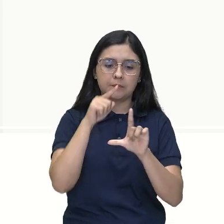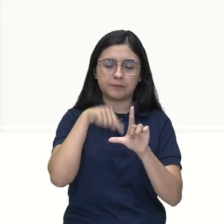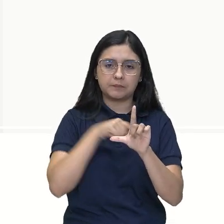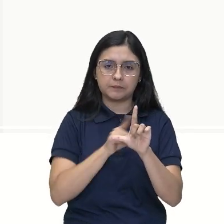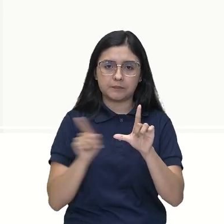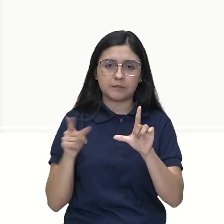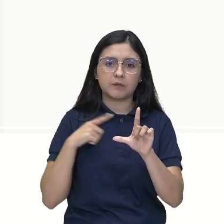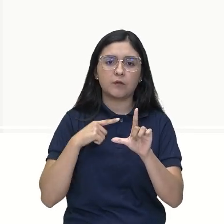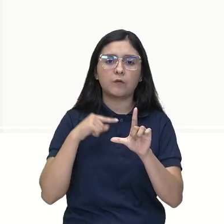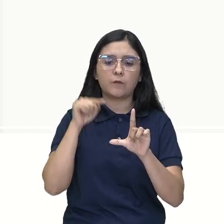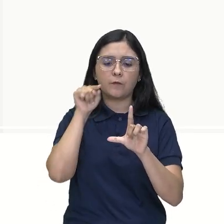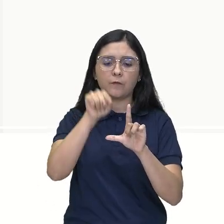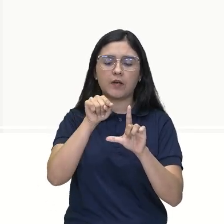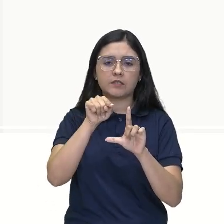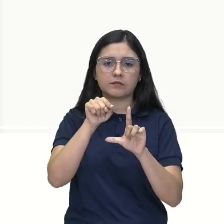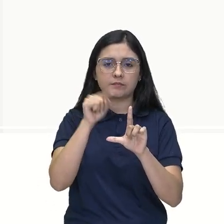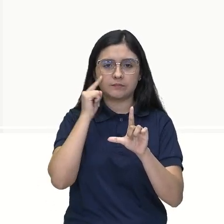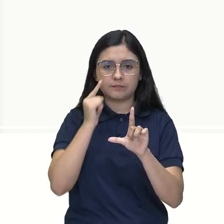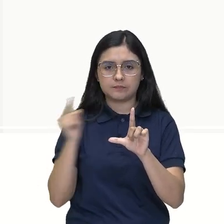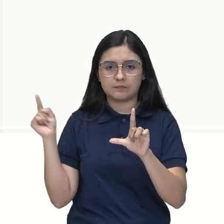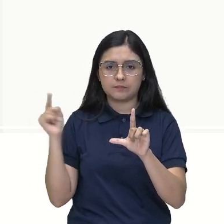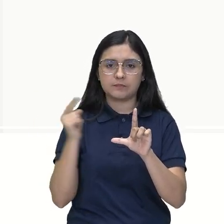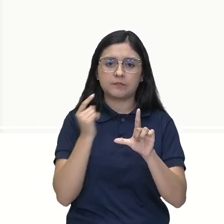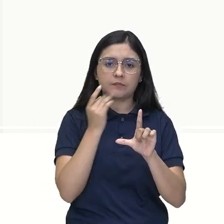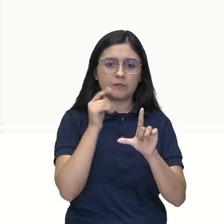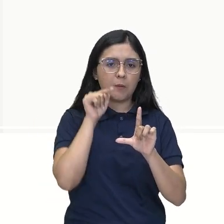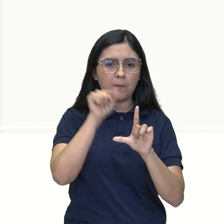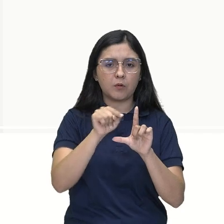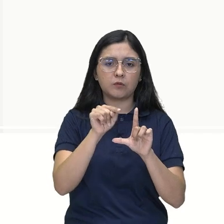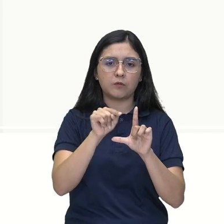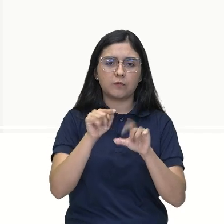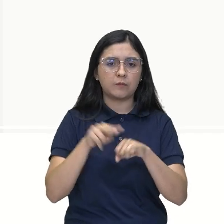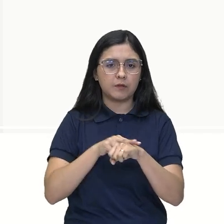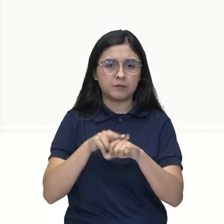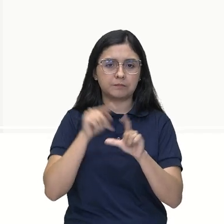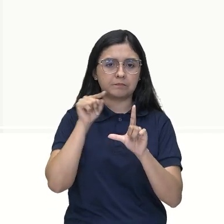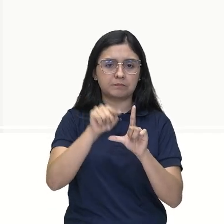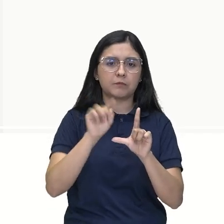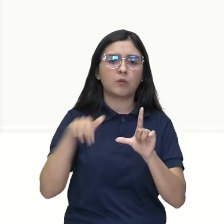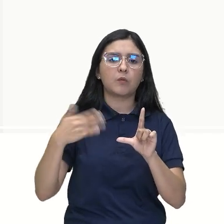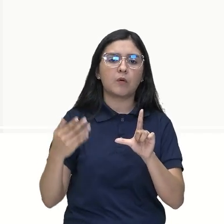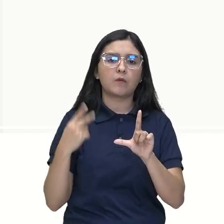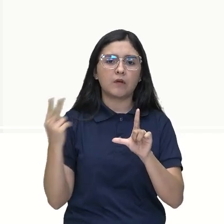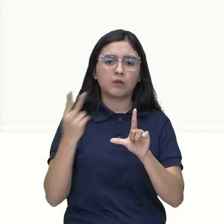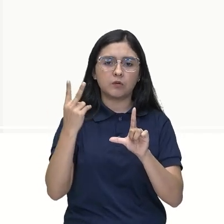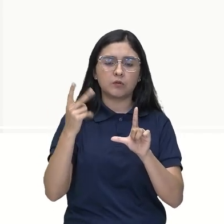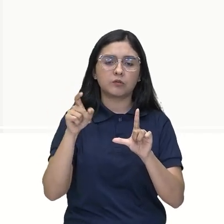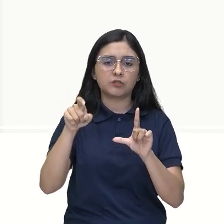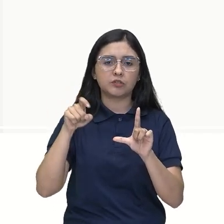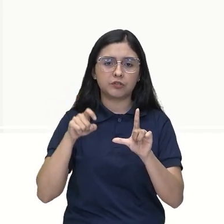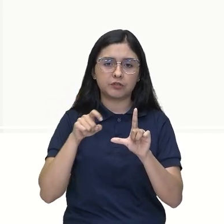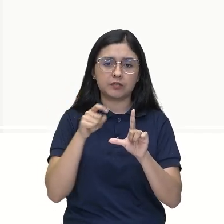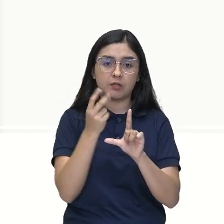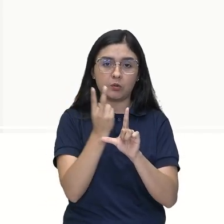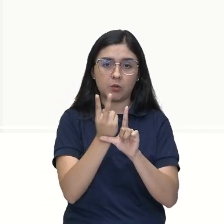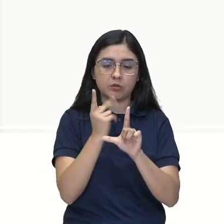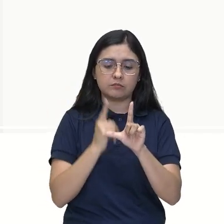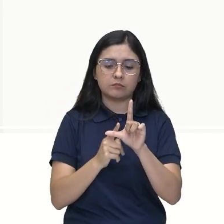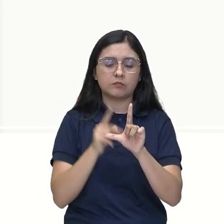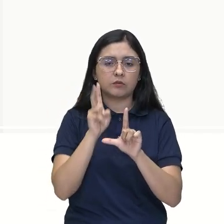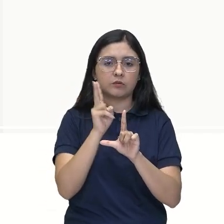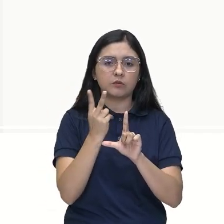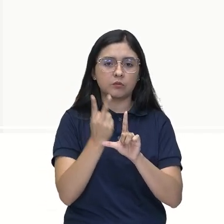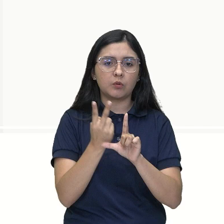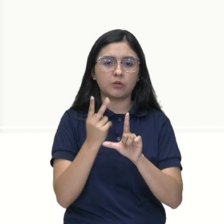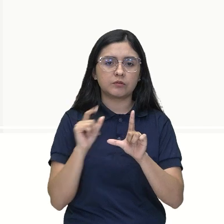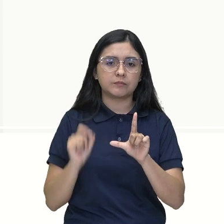é bem aqui, tudo bem? O vértice é bem aqui. Quanto que vale o x? Vale 2, ó. Quanto que vale